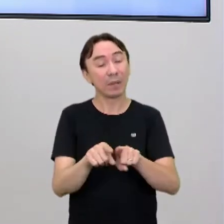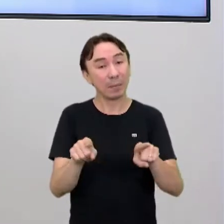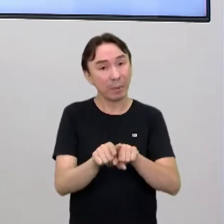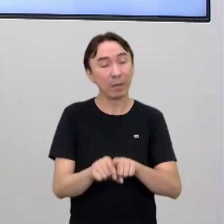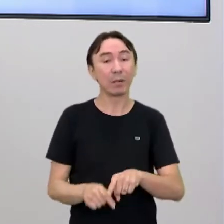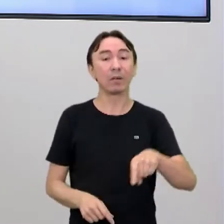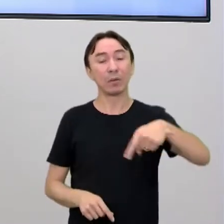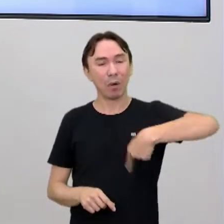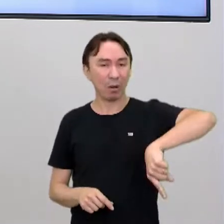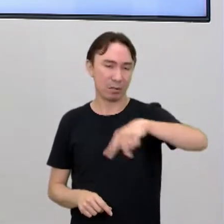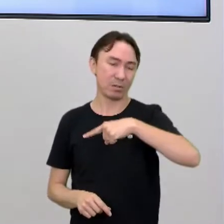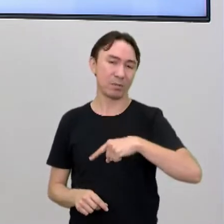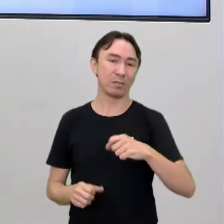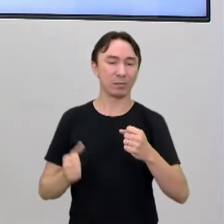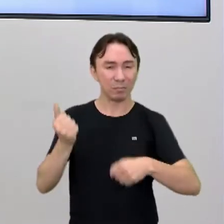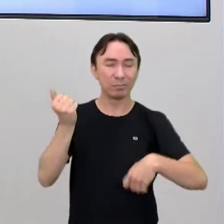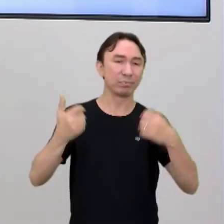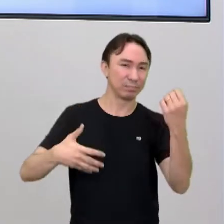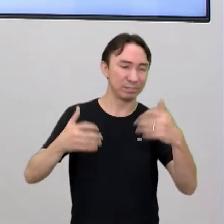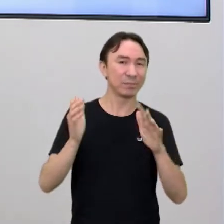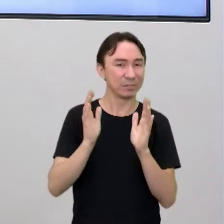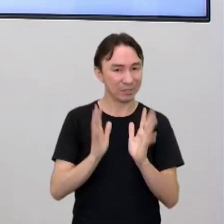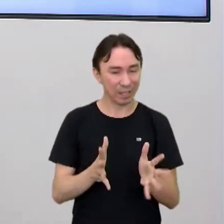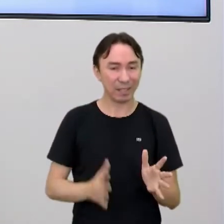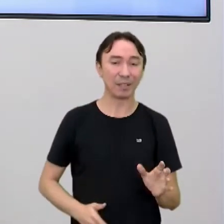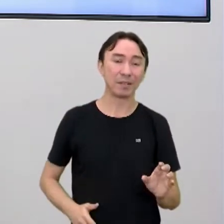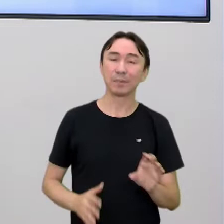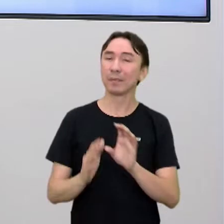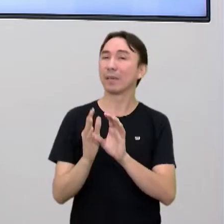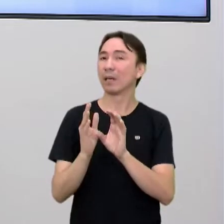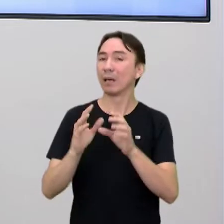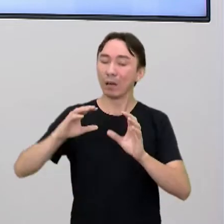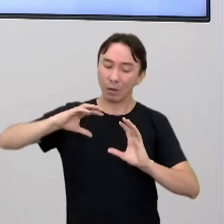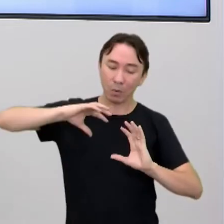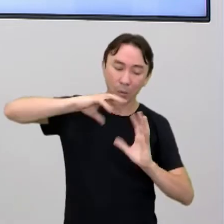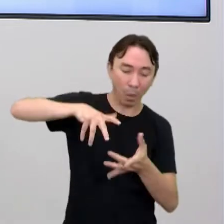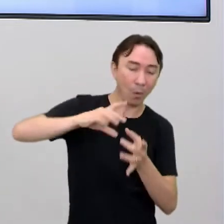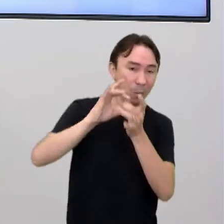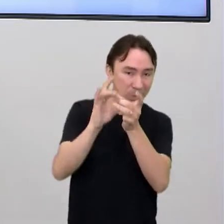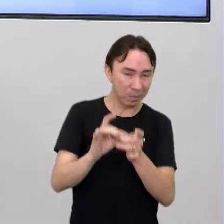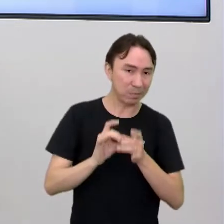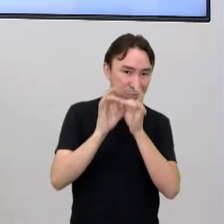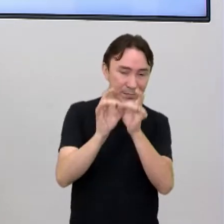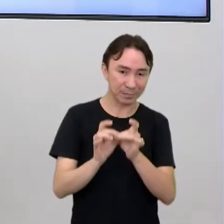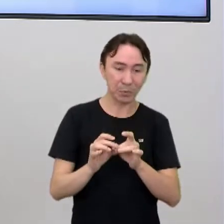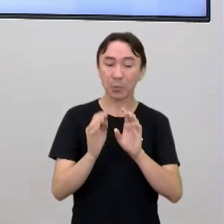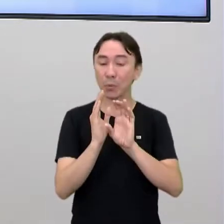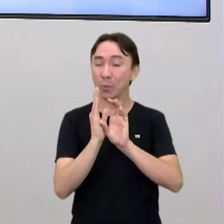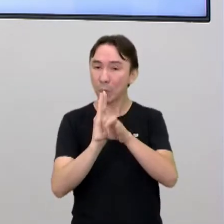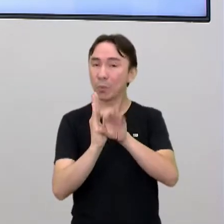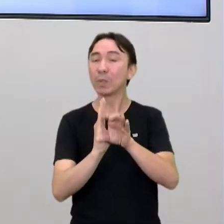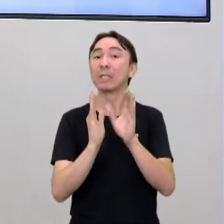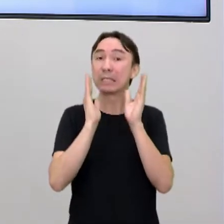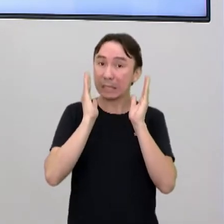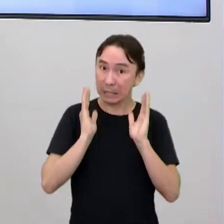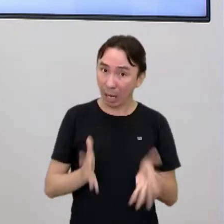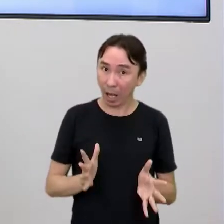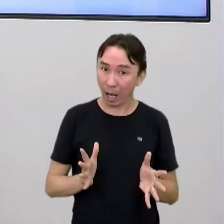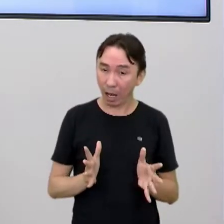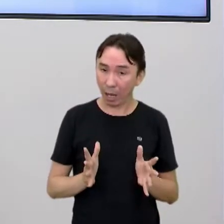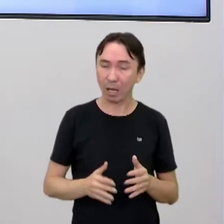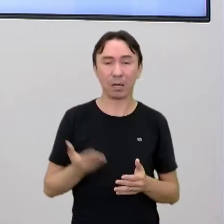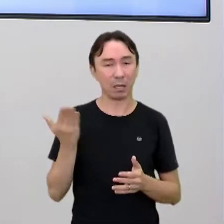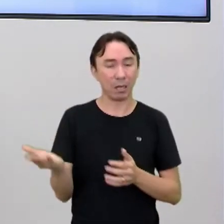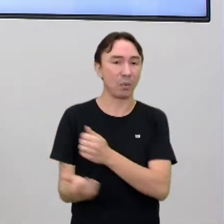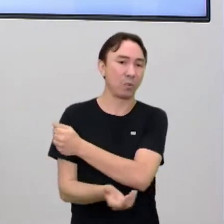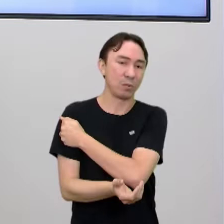gente conceituou a globalização e situou o aluno nesse cenário, lembrando que inclusive